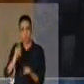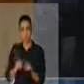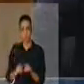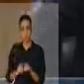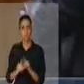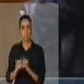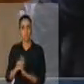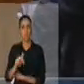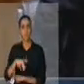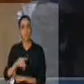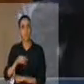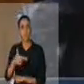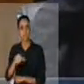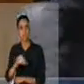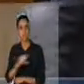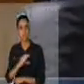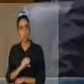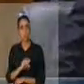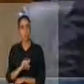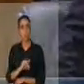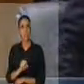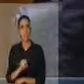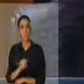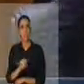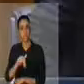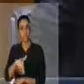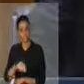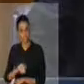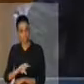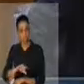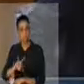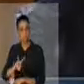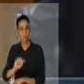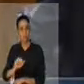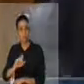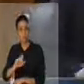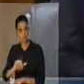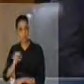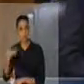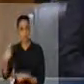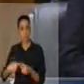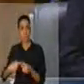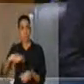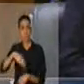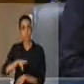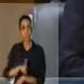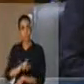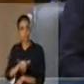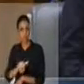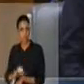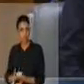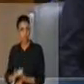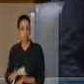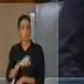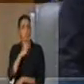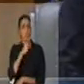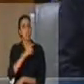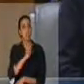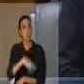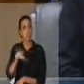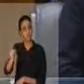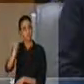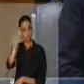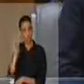Fundação Cristiano Varela, Hospital do Câncer de Muriaé. É uma indicação do Partido Democrático, do DEM.